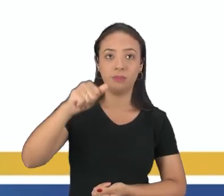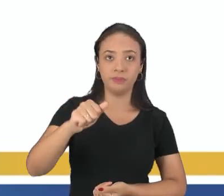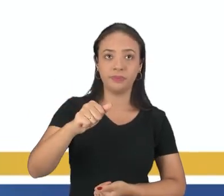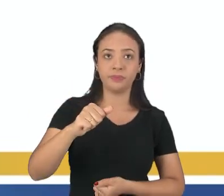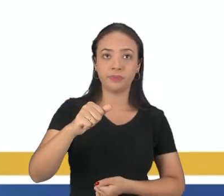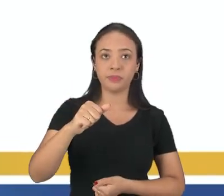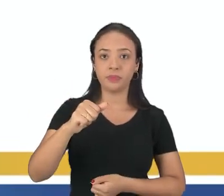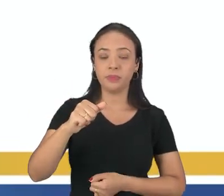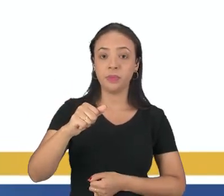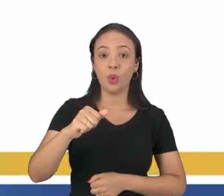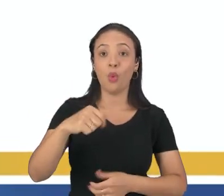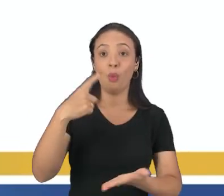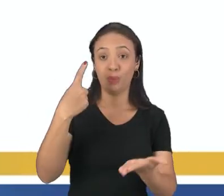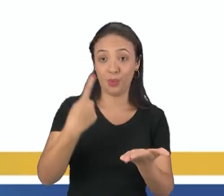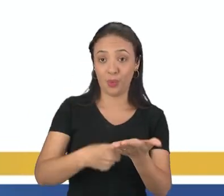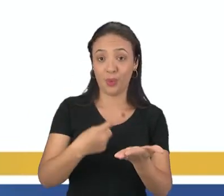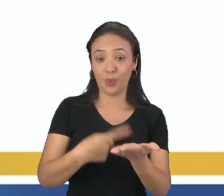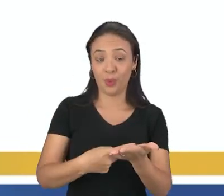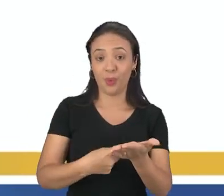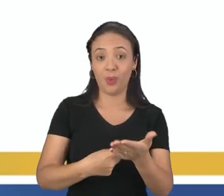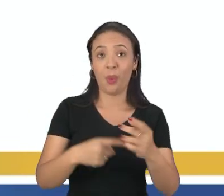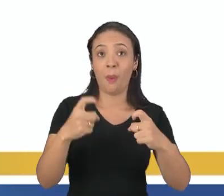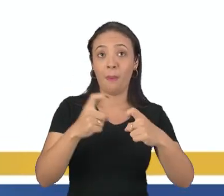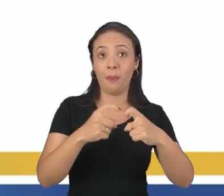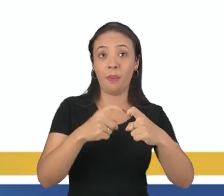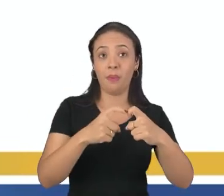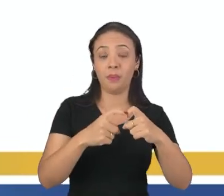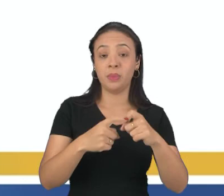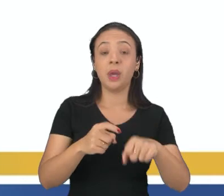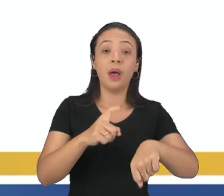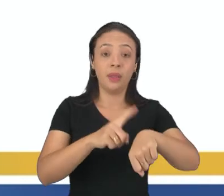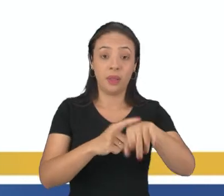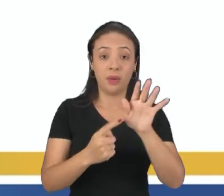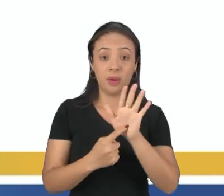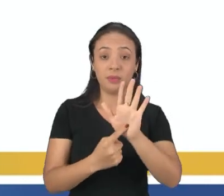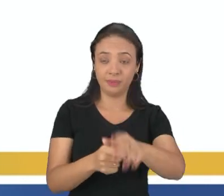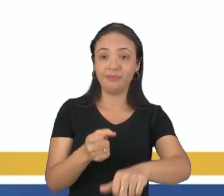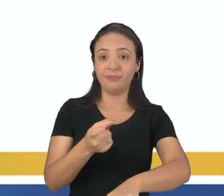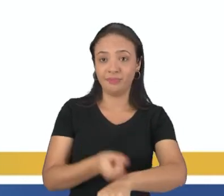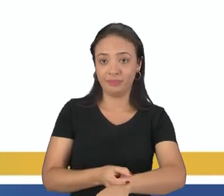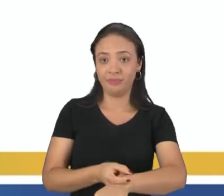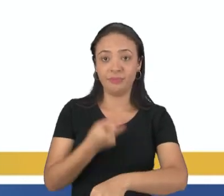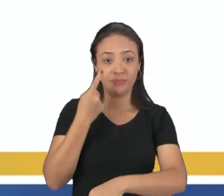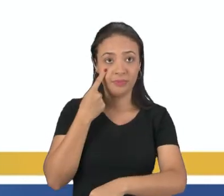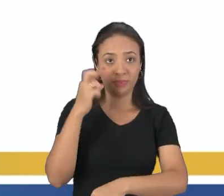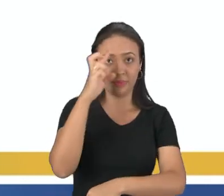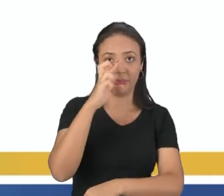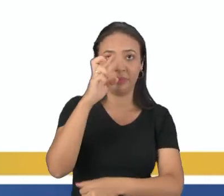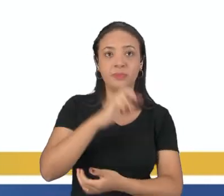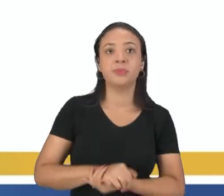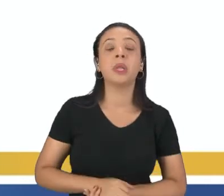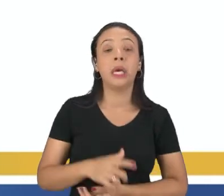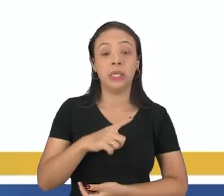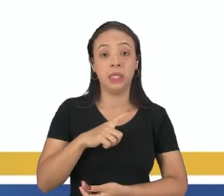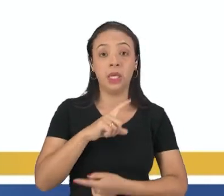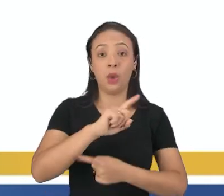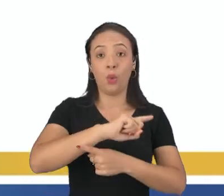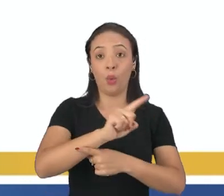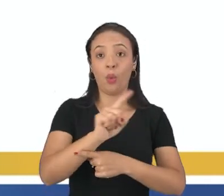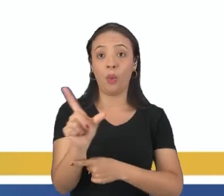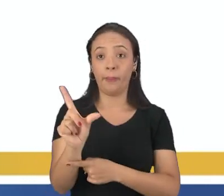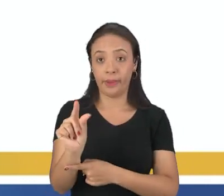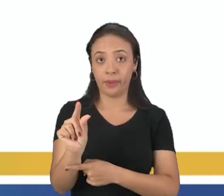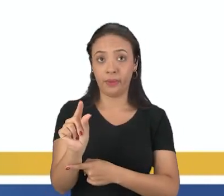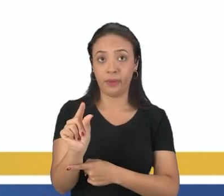Joana marcou uma consulta com o médico no horário indicado no relógio. Observe aí. Nós temos o ponteiro menor,